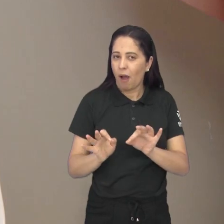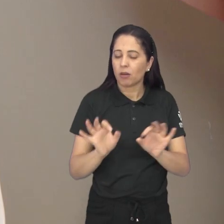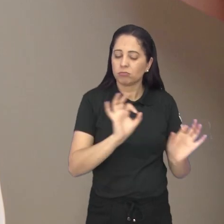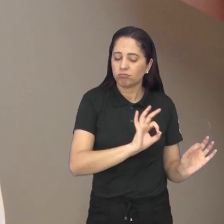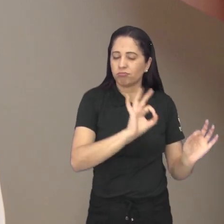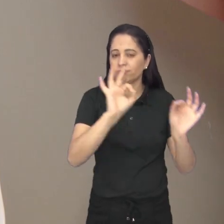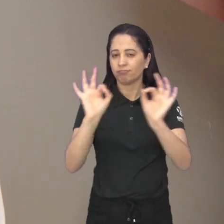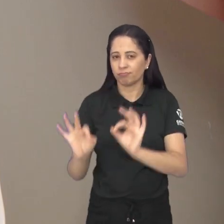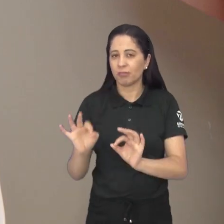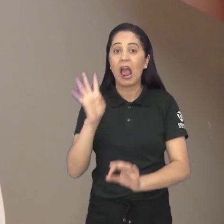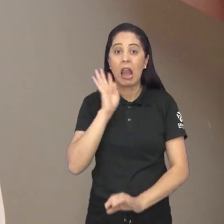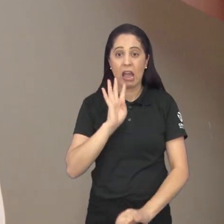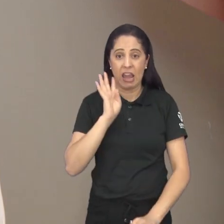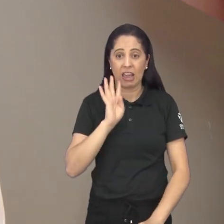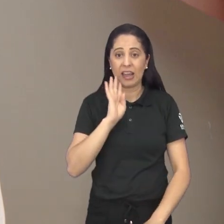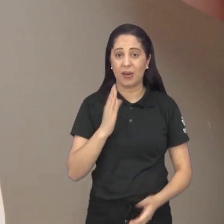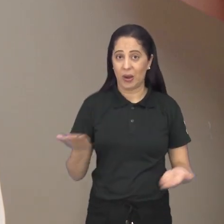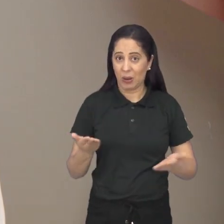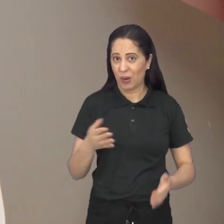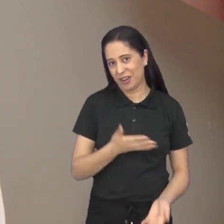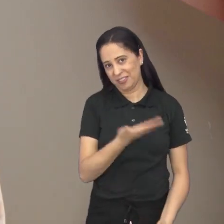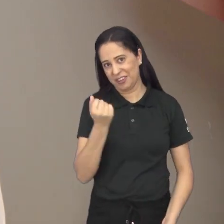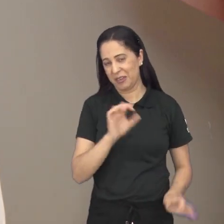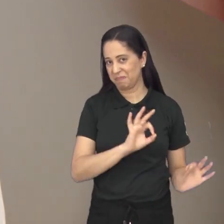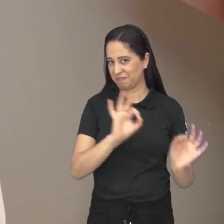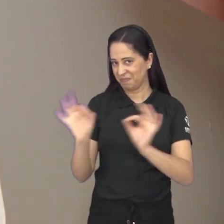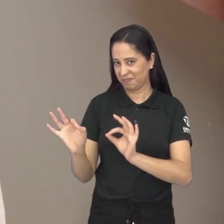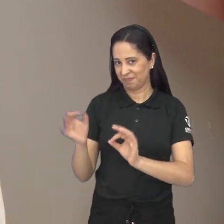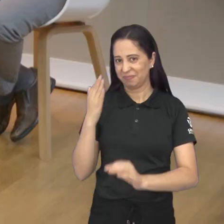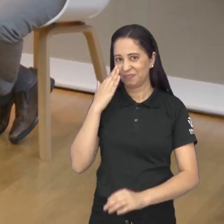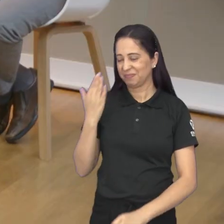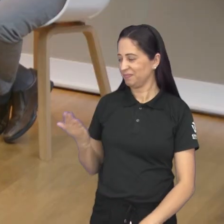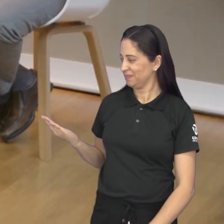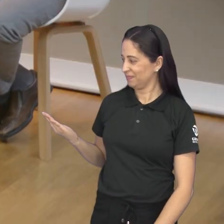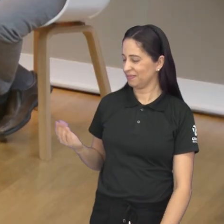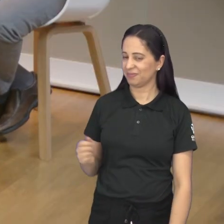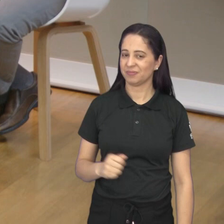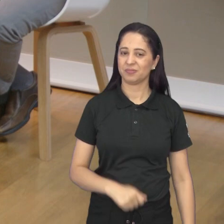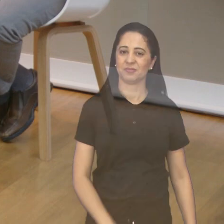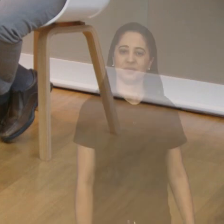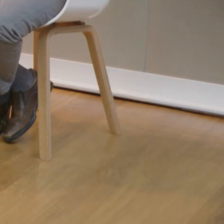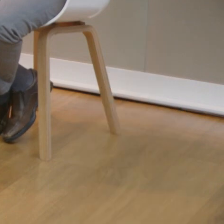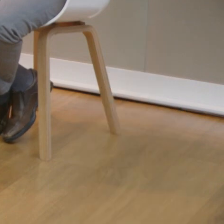uma reportagem bem bacana. E agora, doutor, vamos assistir sobre esse tema.